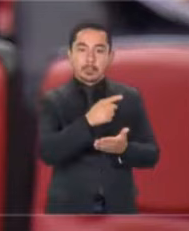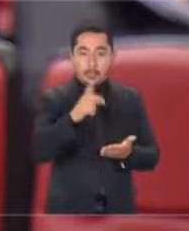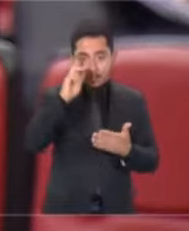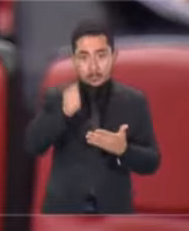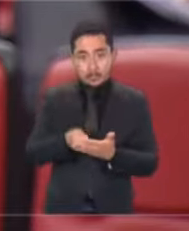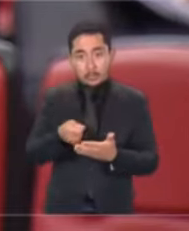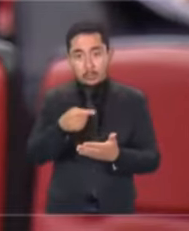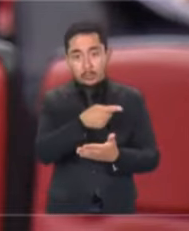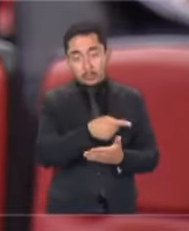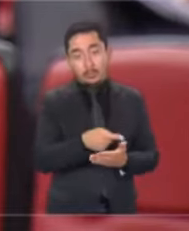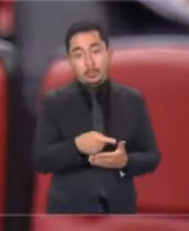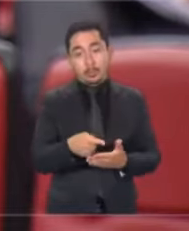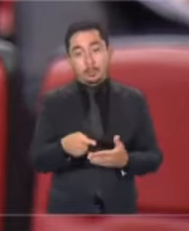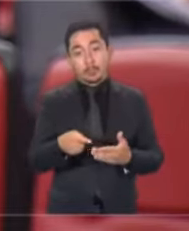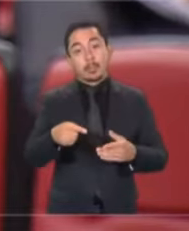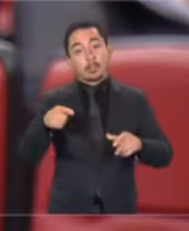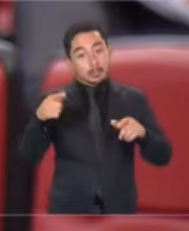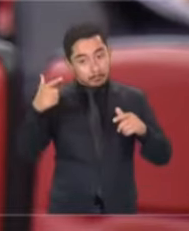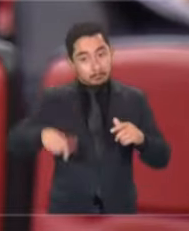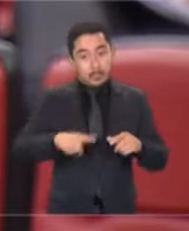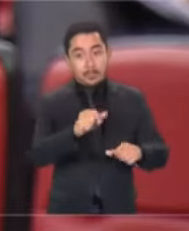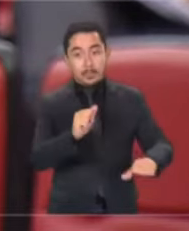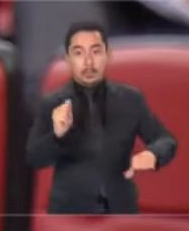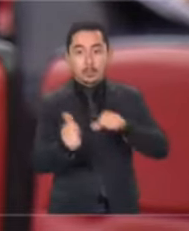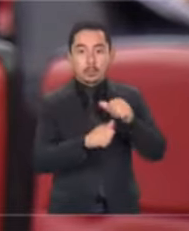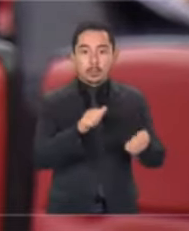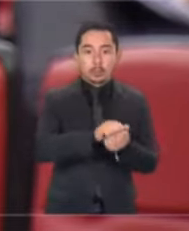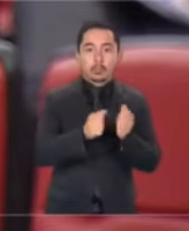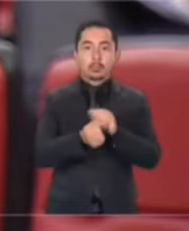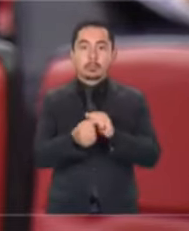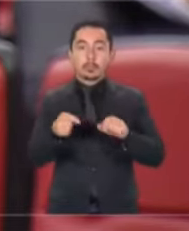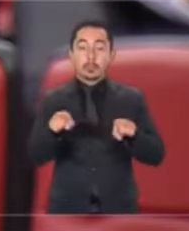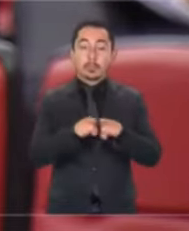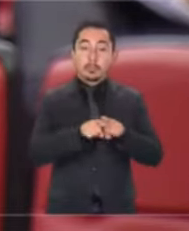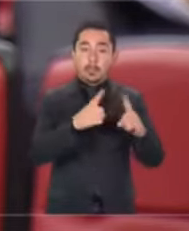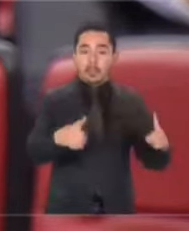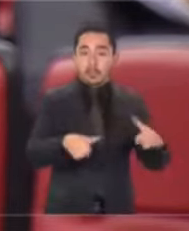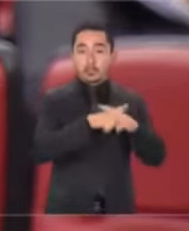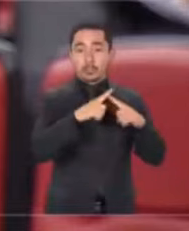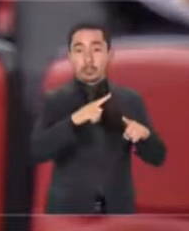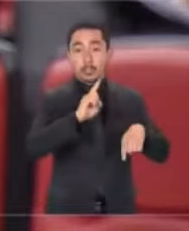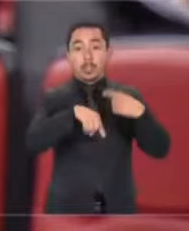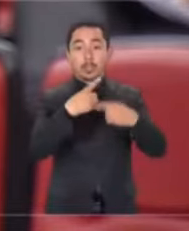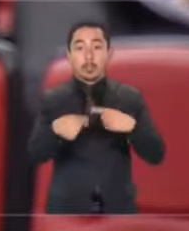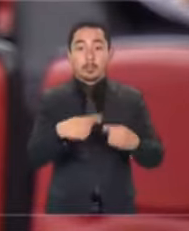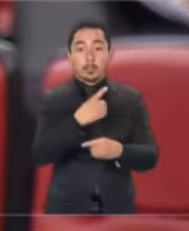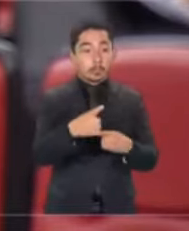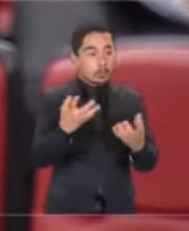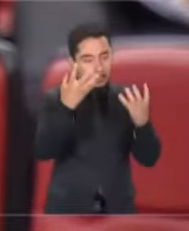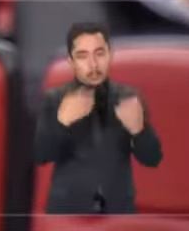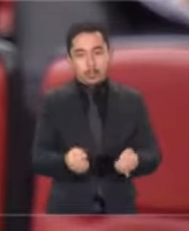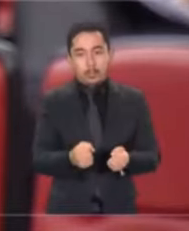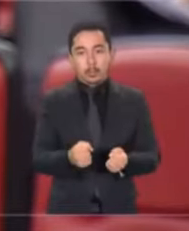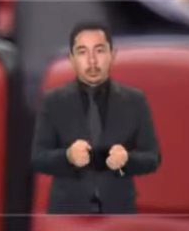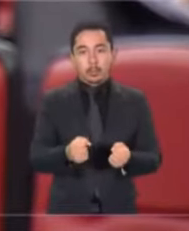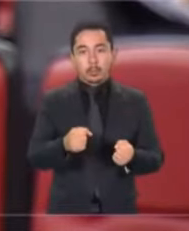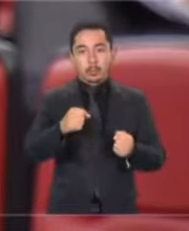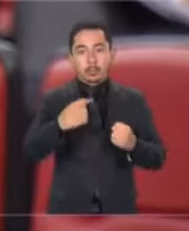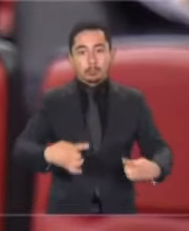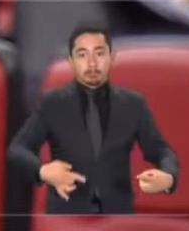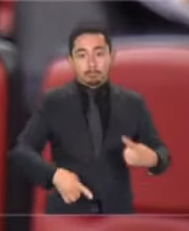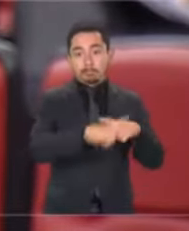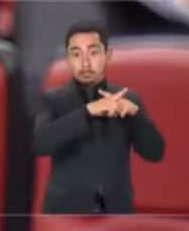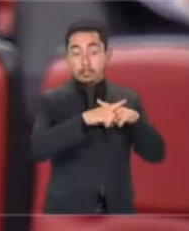manutenção dessa sentença, em procedência dessa AIME. Abriu-se divergência, essa divergência sagrou-se vencedora. Nós opusemos